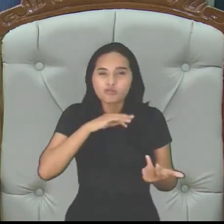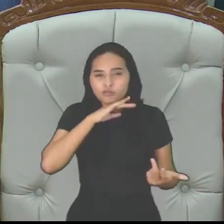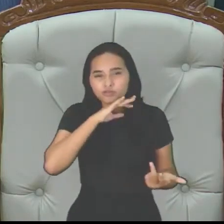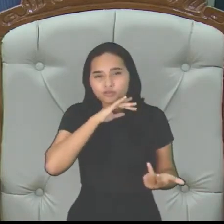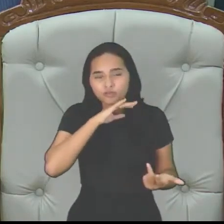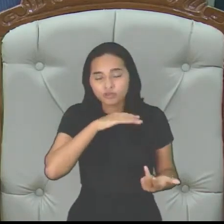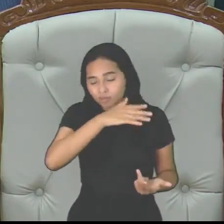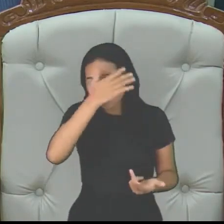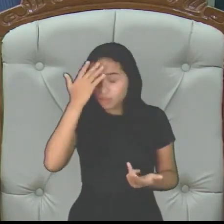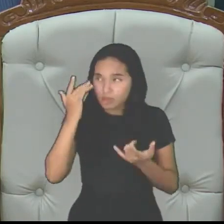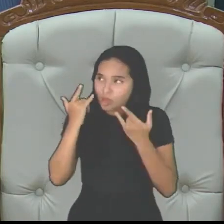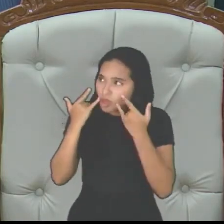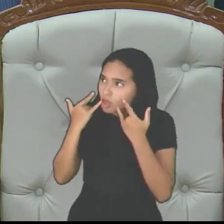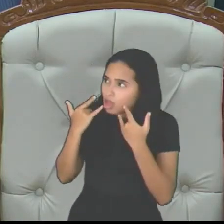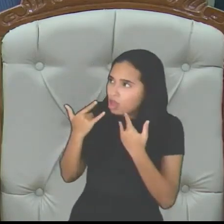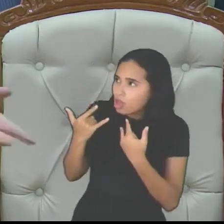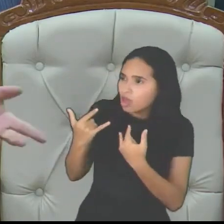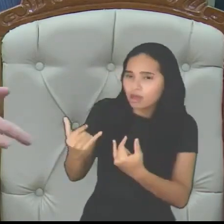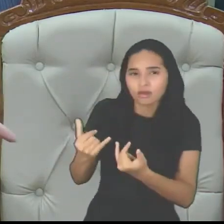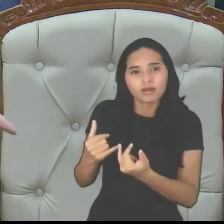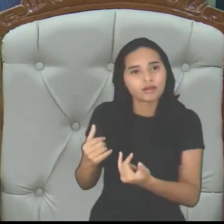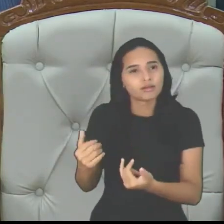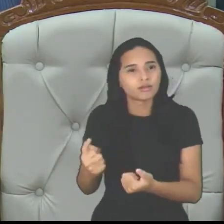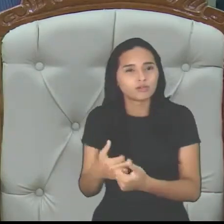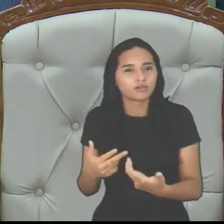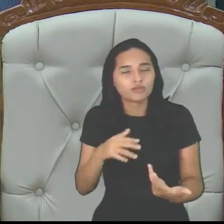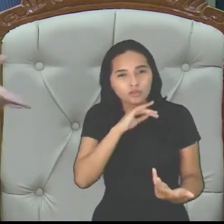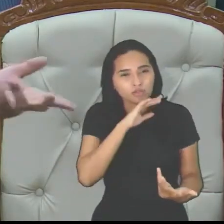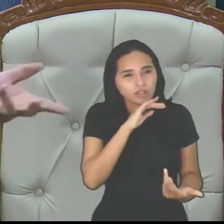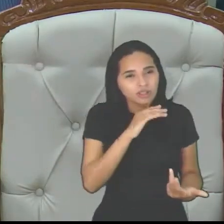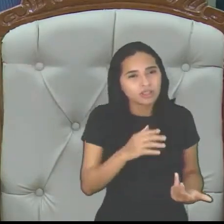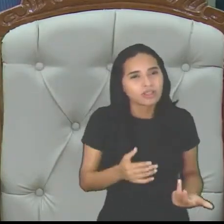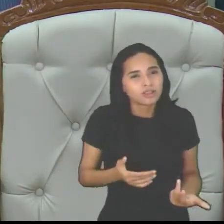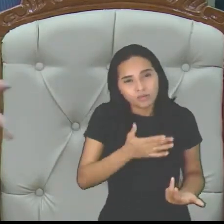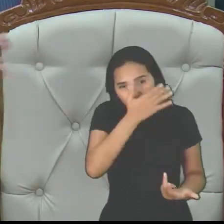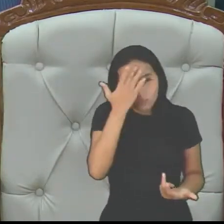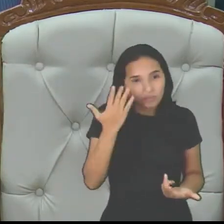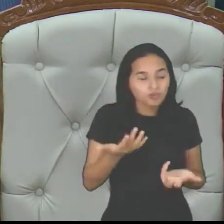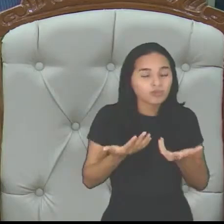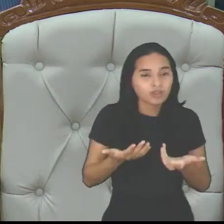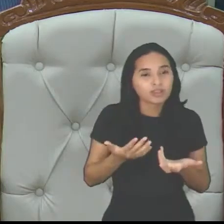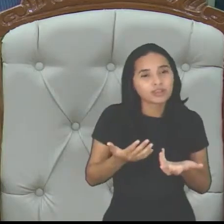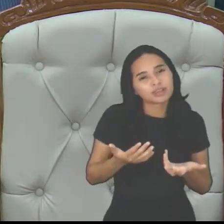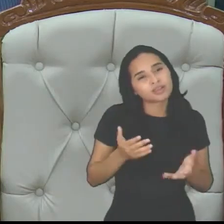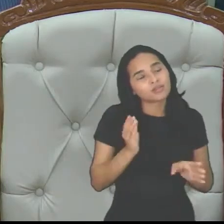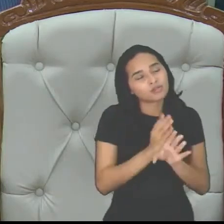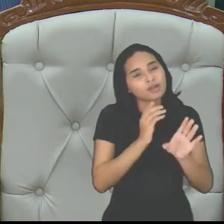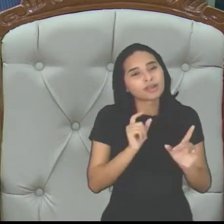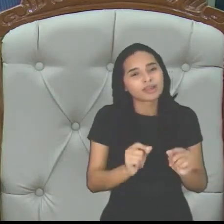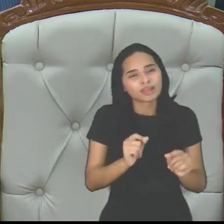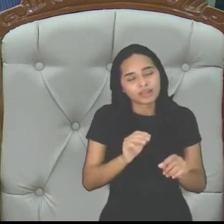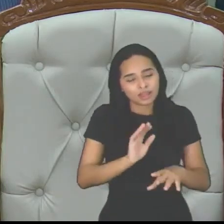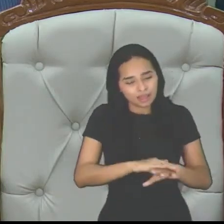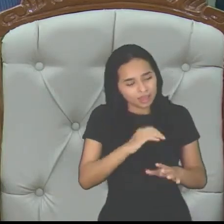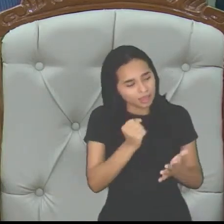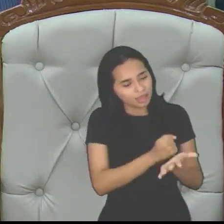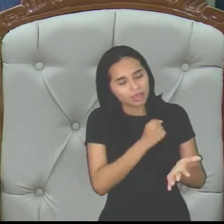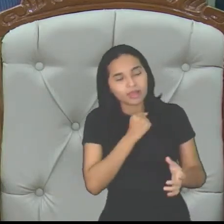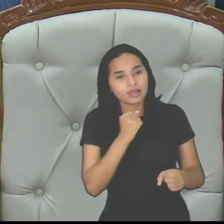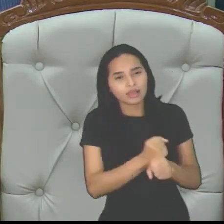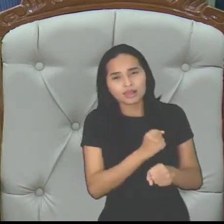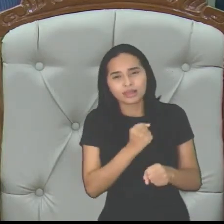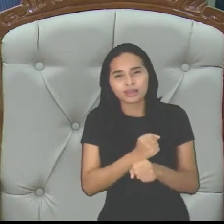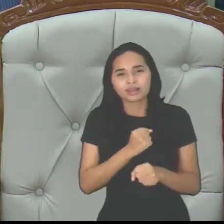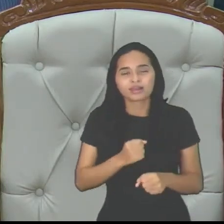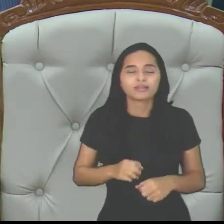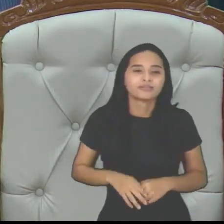tragédia. Pessoas ficam ligadas no rádio para saber quem matou quem roubou quem fez isso, irmãos. As maiores